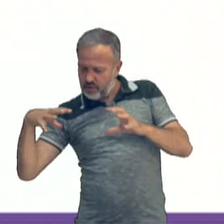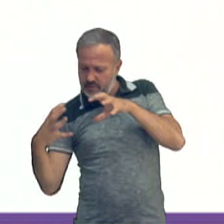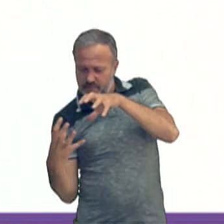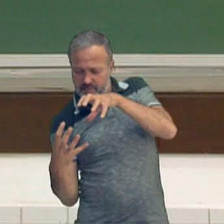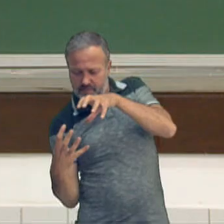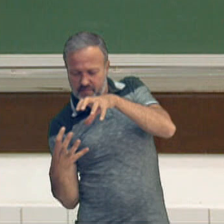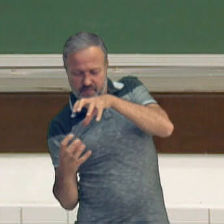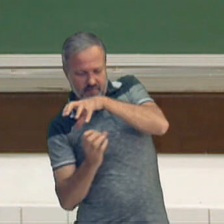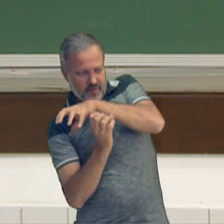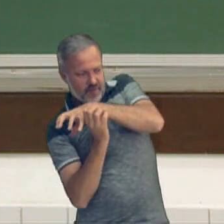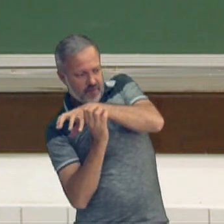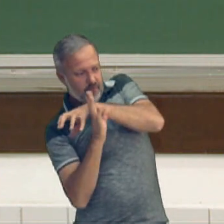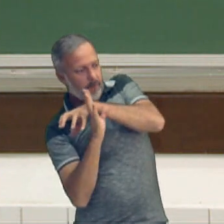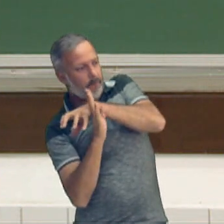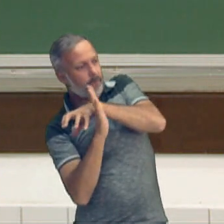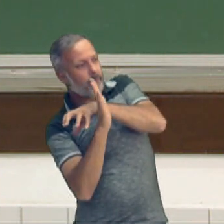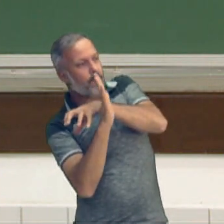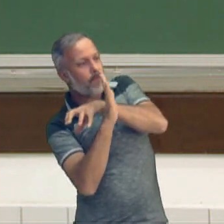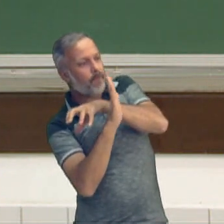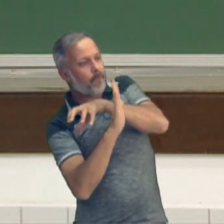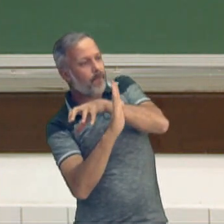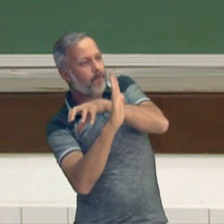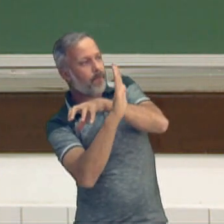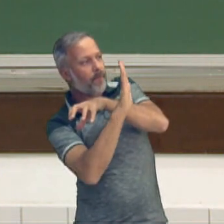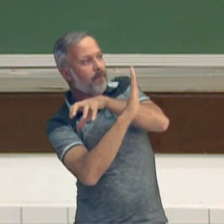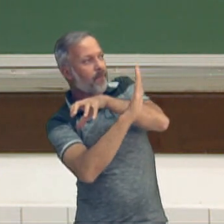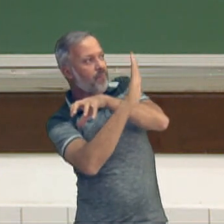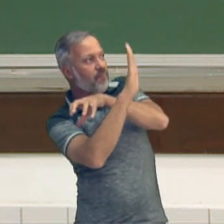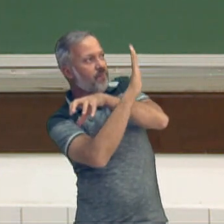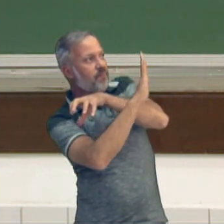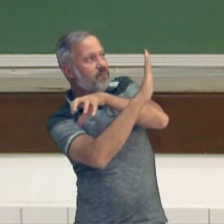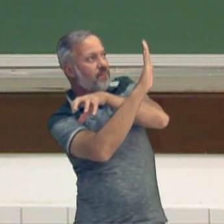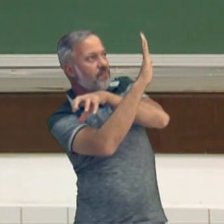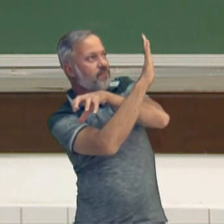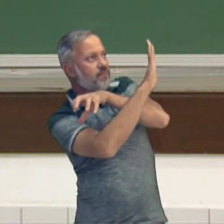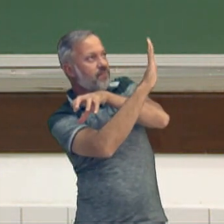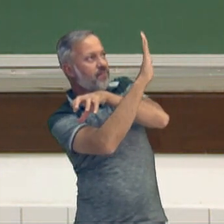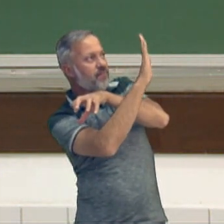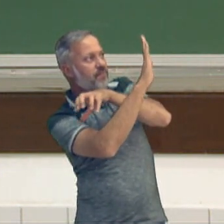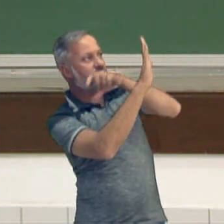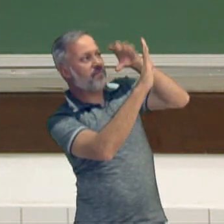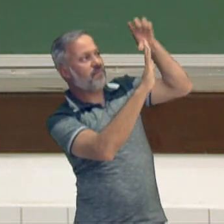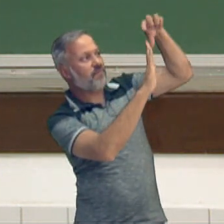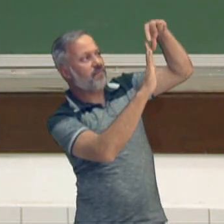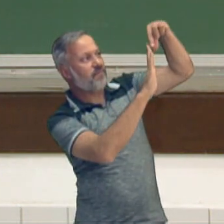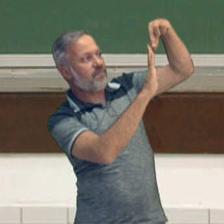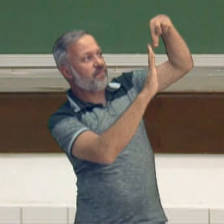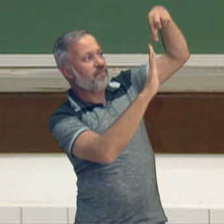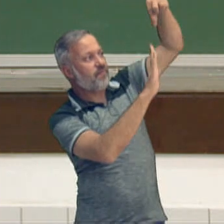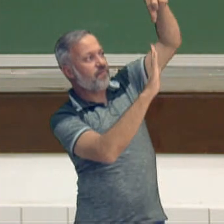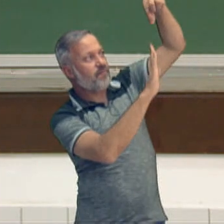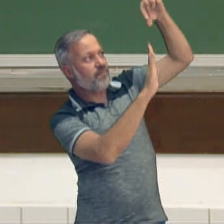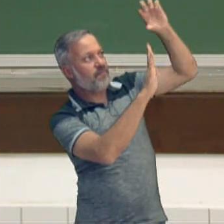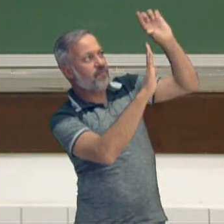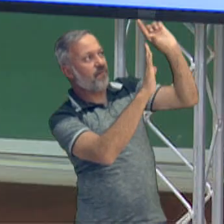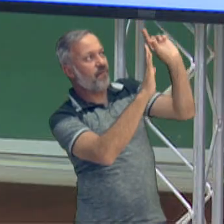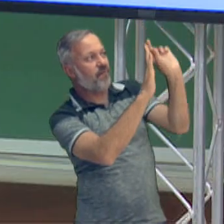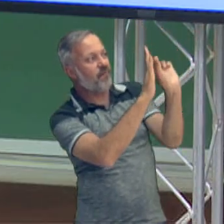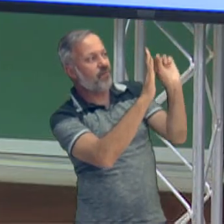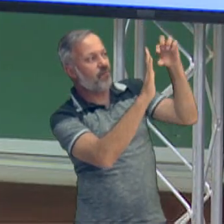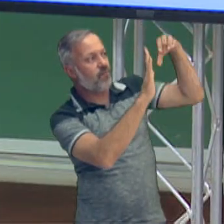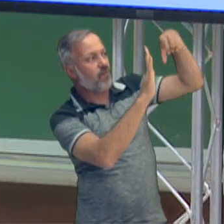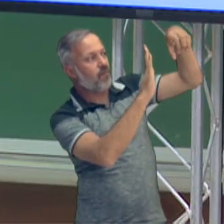Escócia, é o calendário atualmente mais antigo já encontrado pela humanidade. Agora, um outro